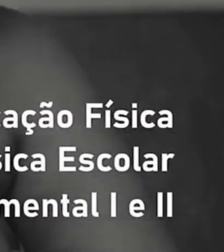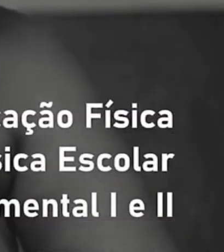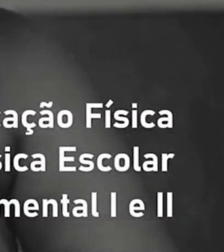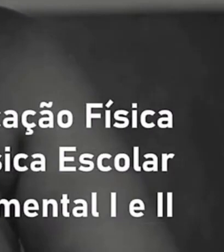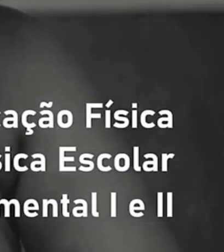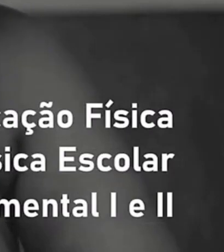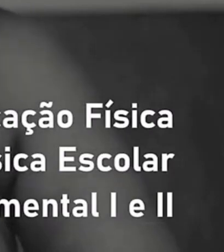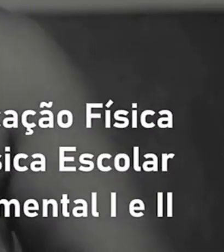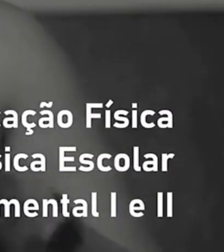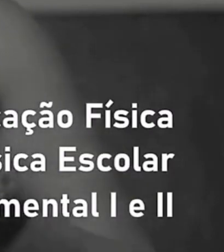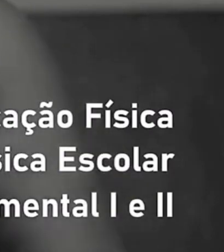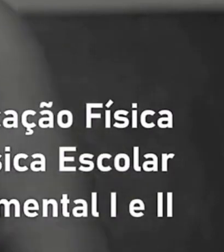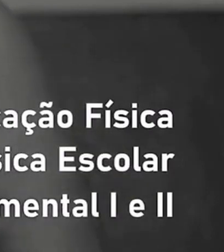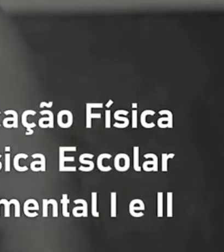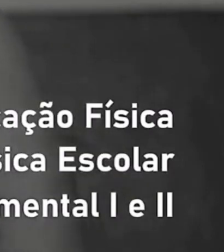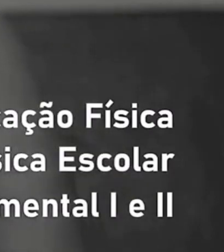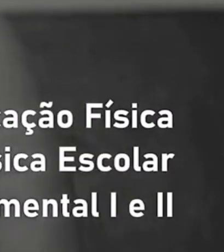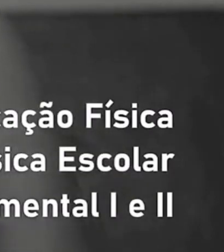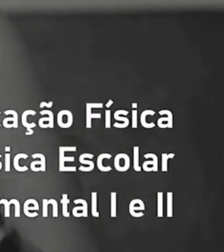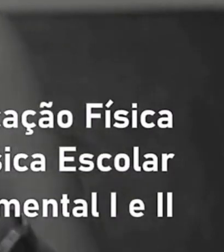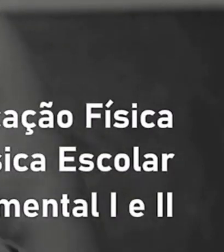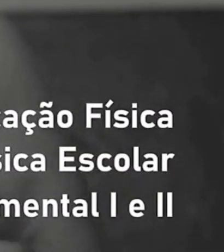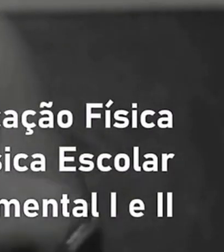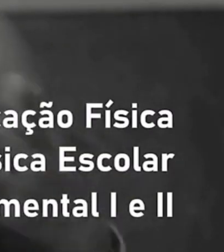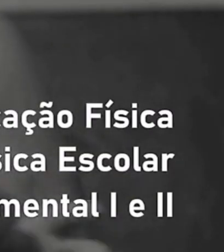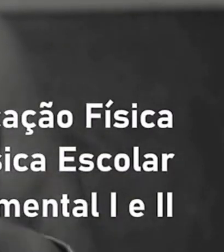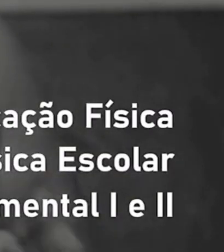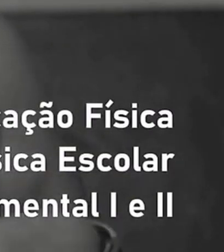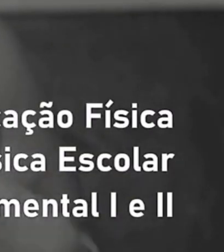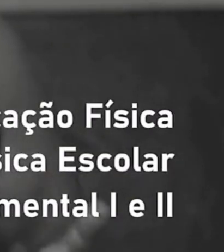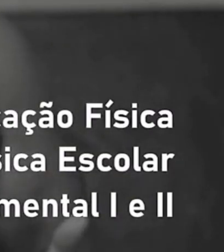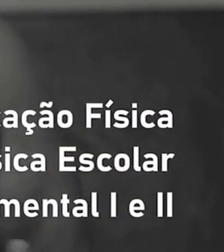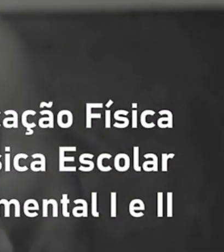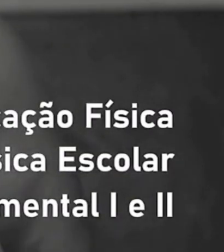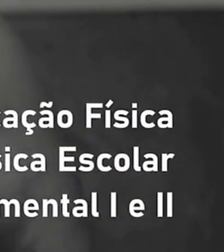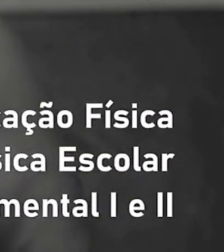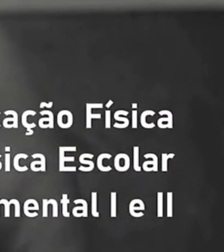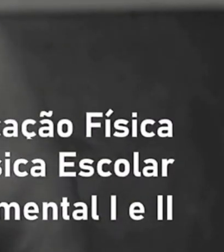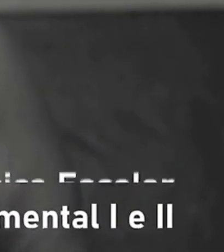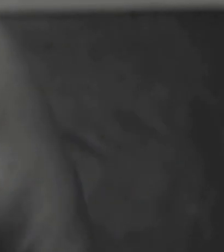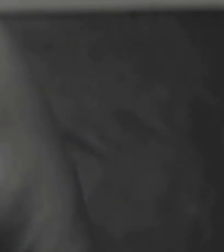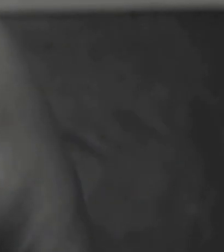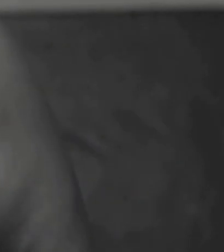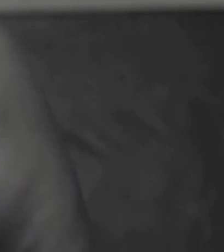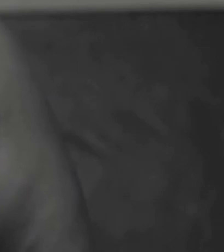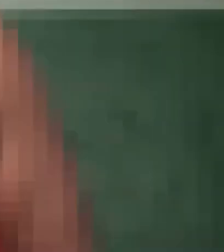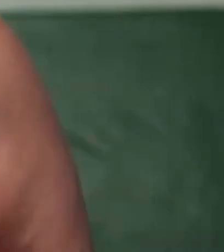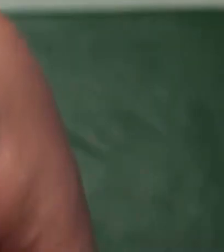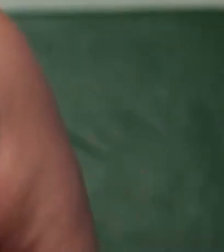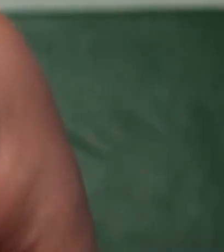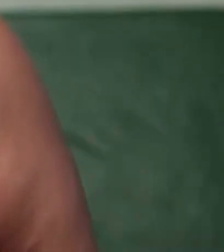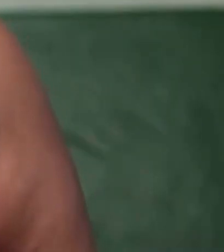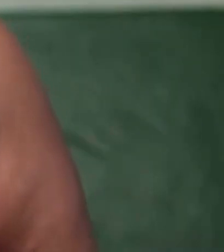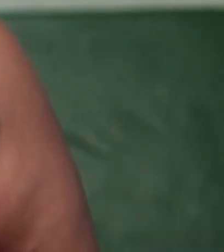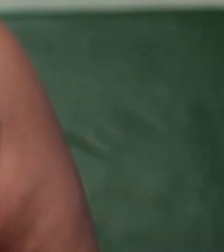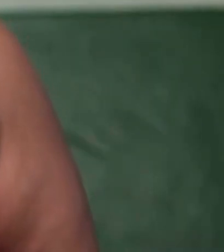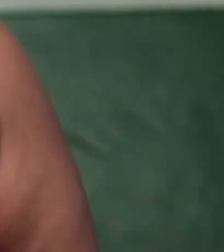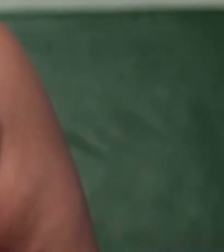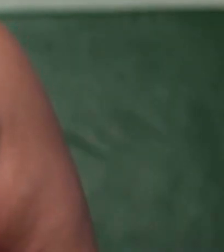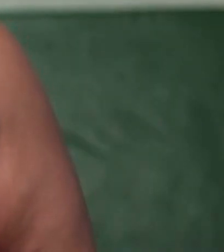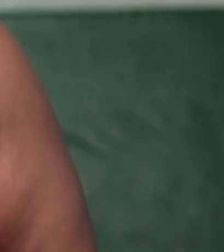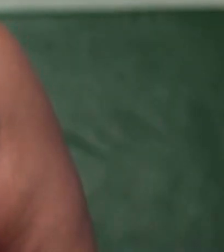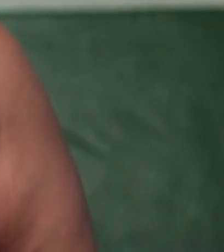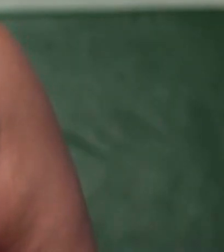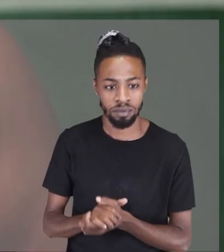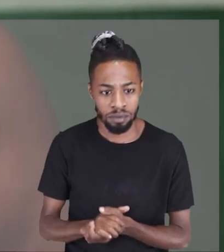Quando as crianças saem do 5º ano e vão para o 6º ano, os pais tendem a achar que eles são crianças que são autônomas, né?